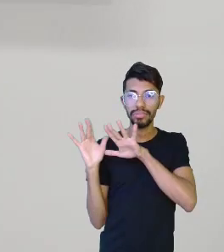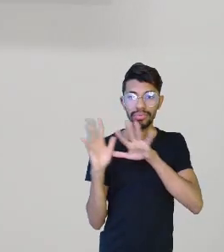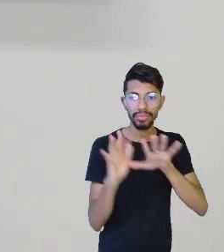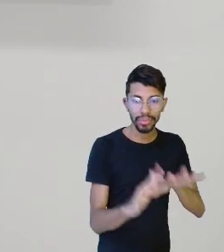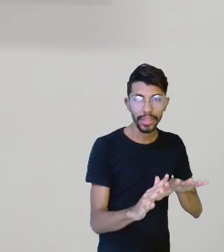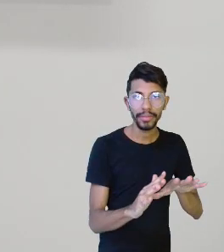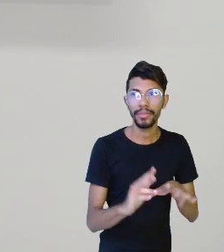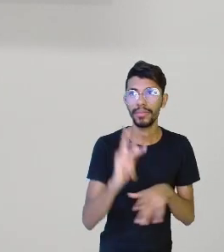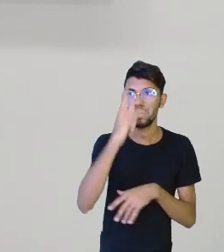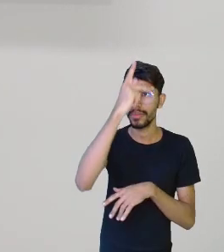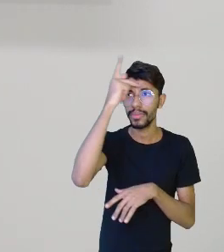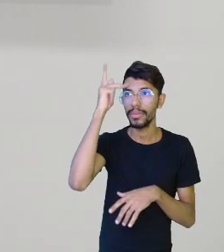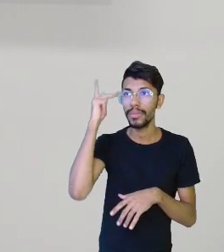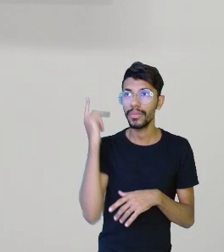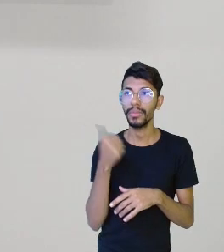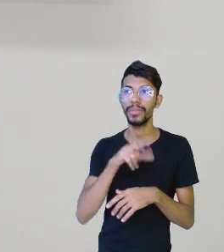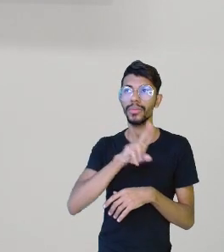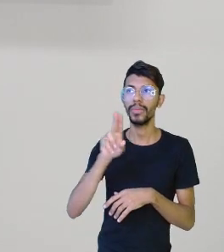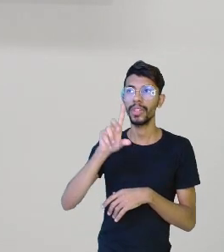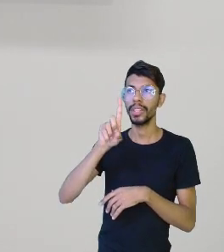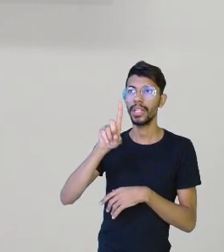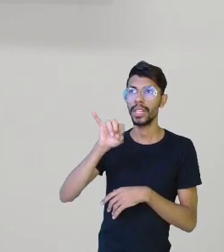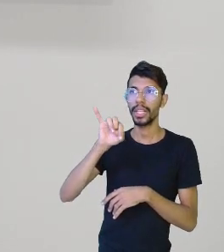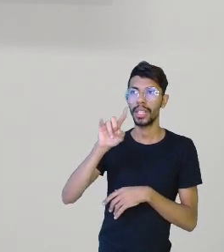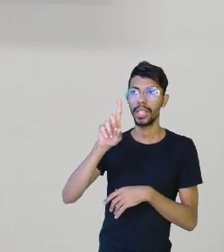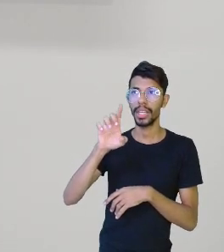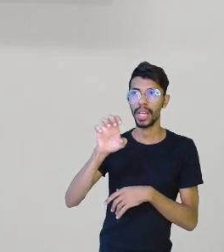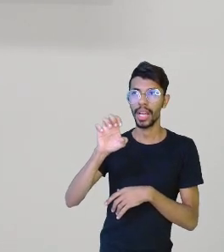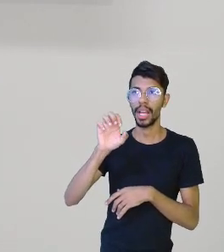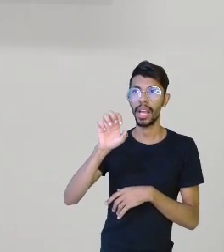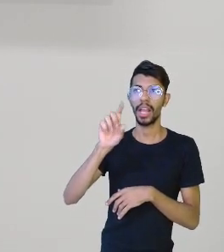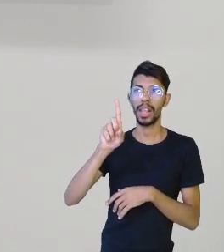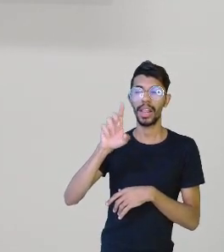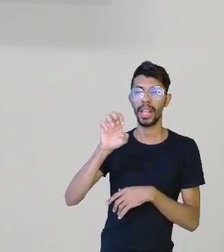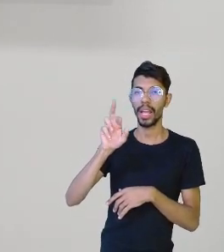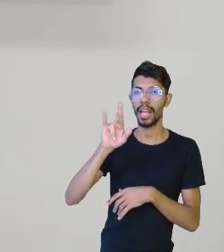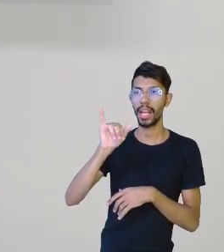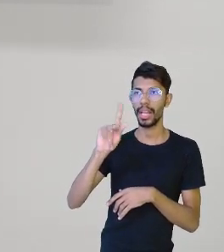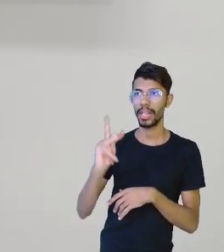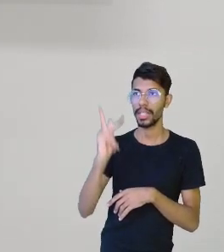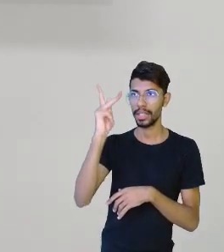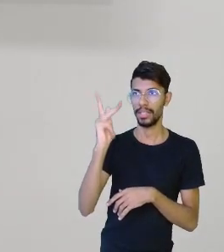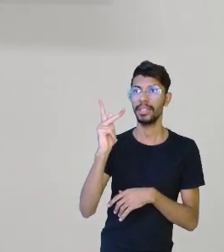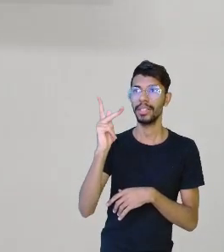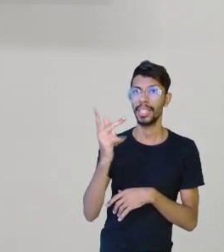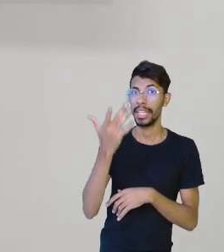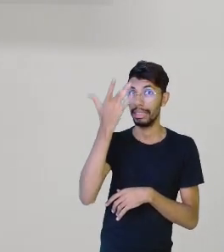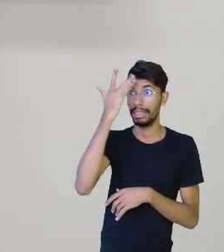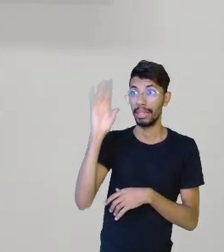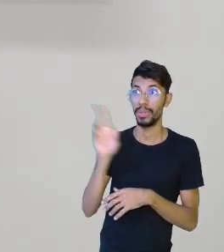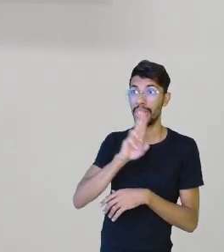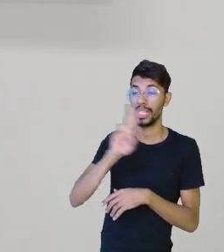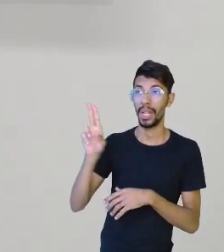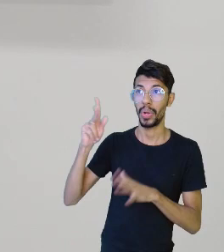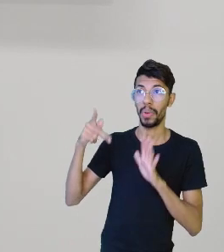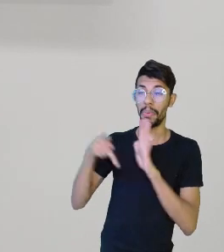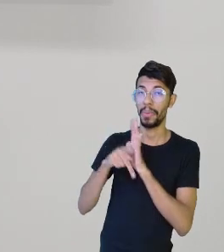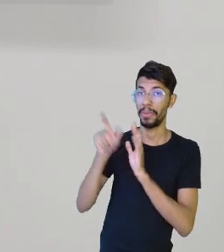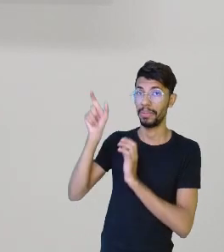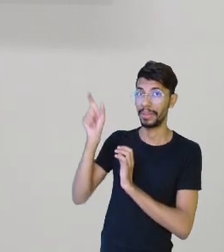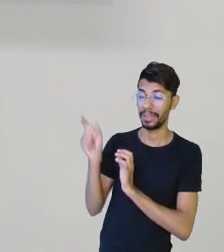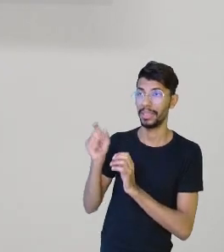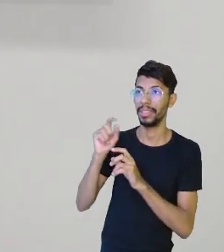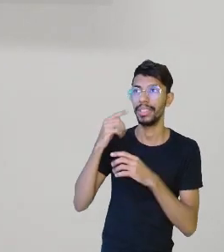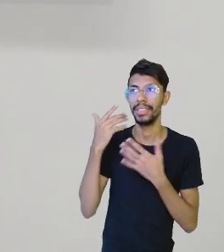chamada Diederik van Wadenburg, eu acho que é assim que pronuncia, eu não sei falar alemão, ele